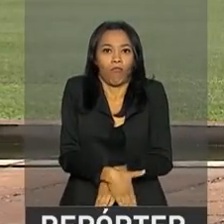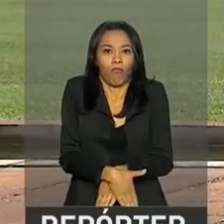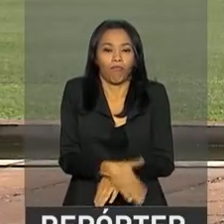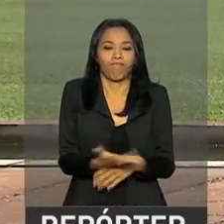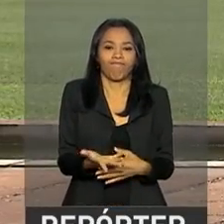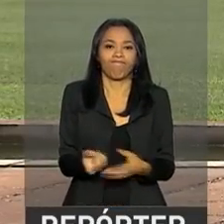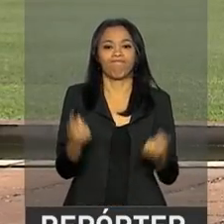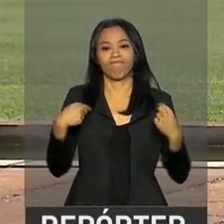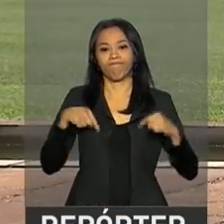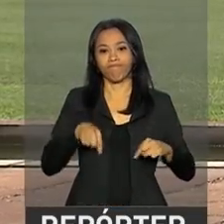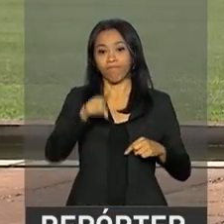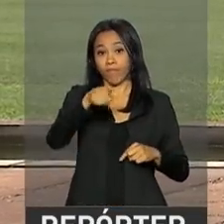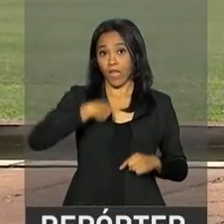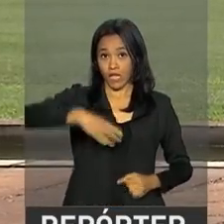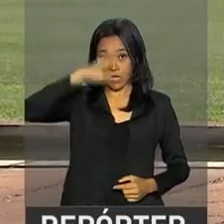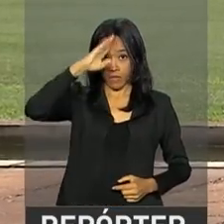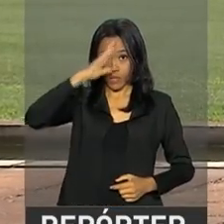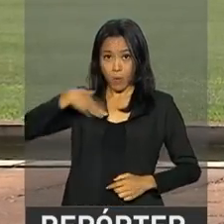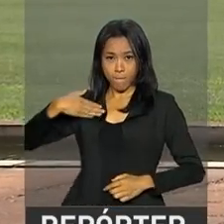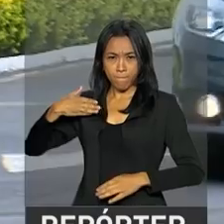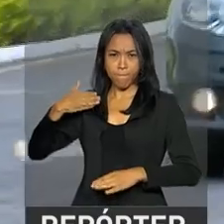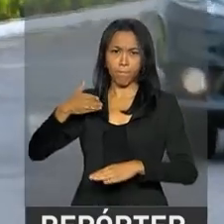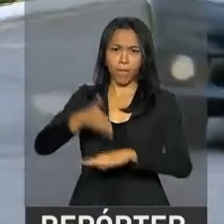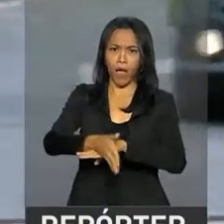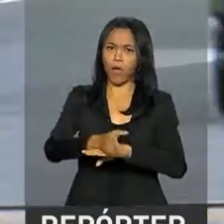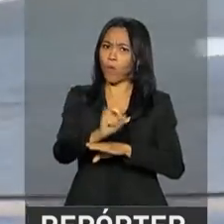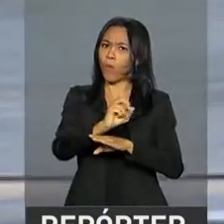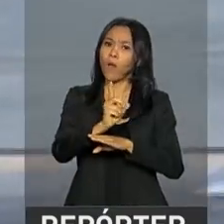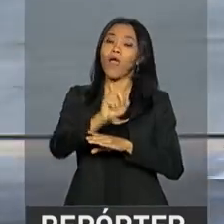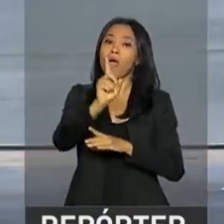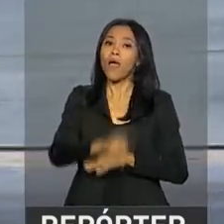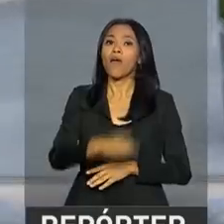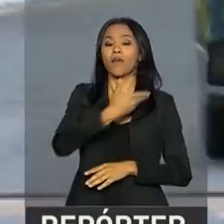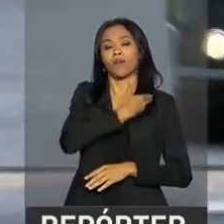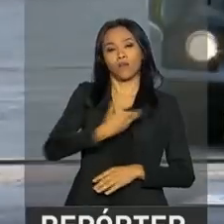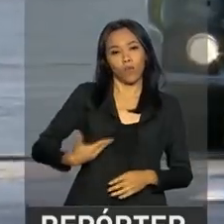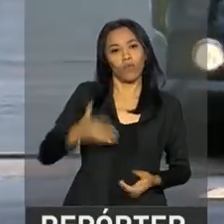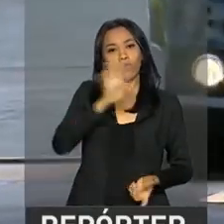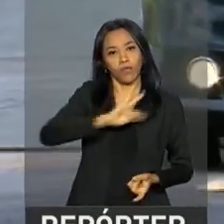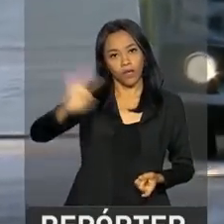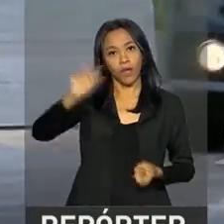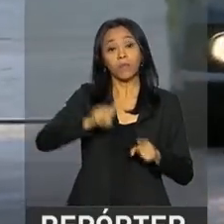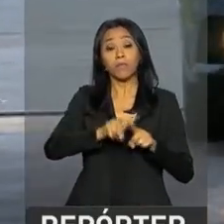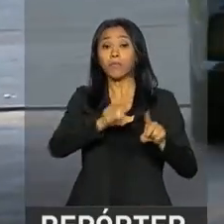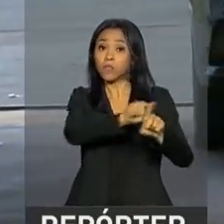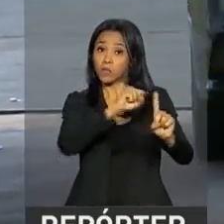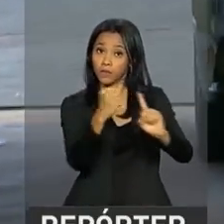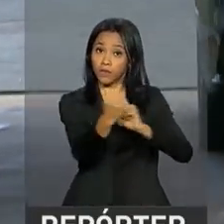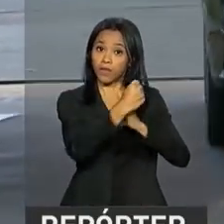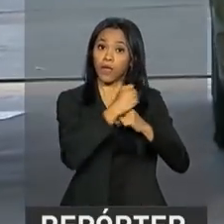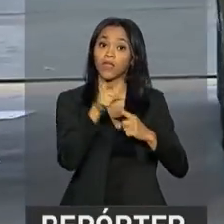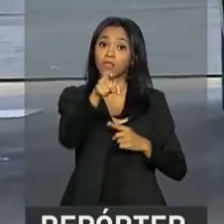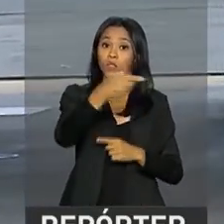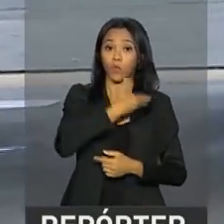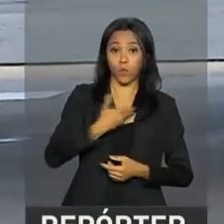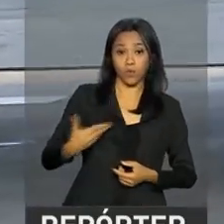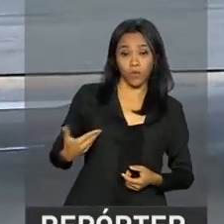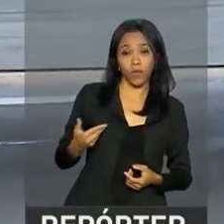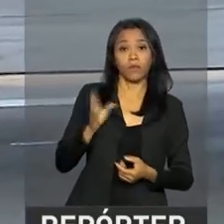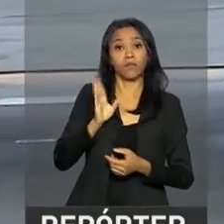não é militar mais federal e civil nesse sentido o governo está intervindo nas questões administrativas